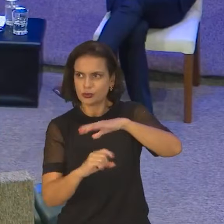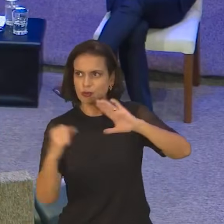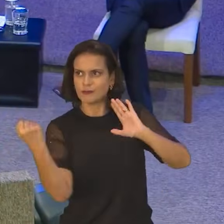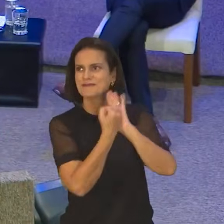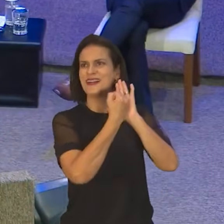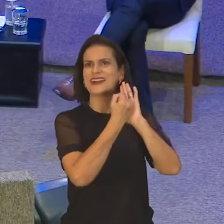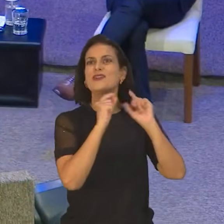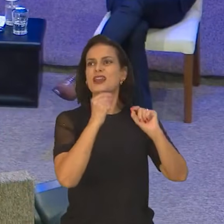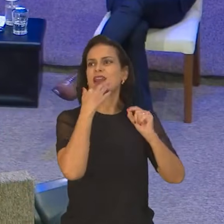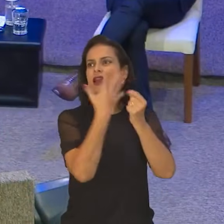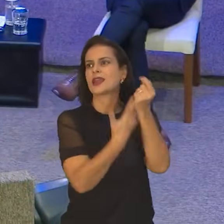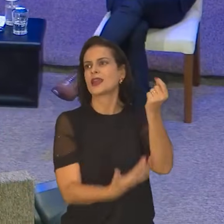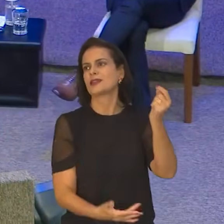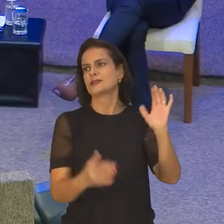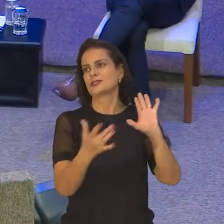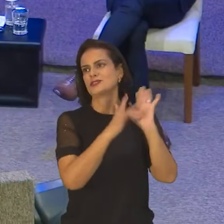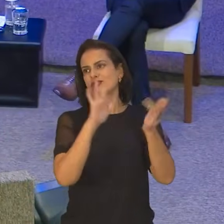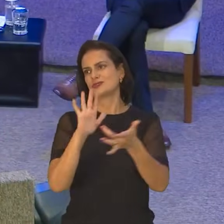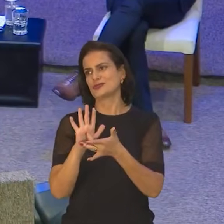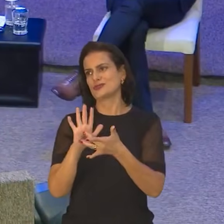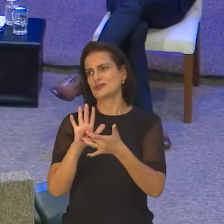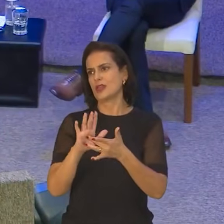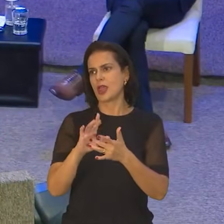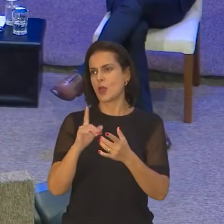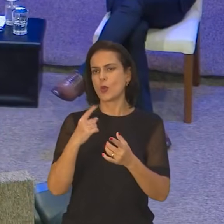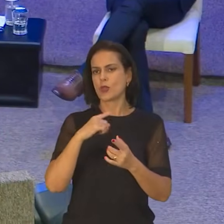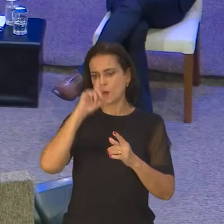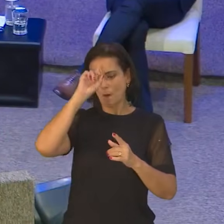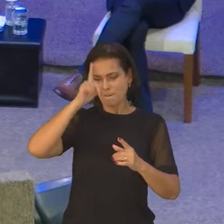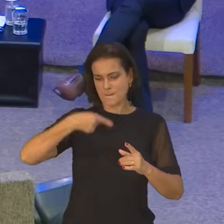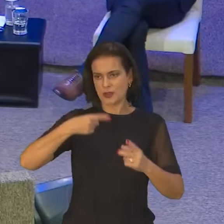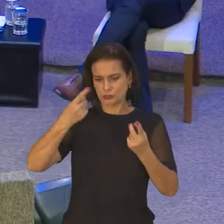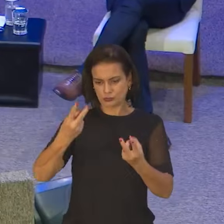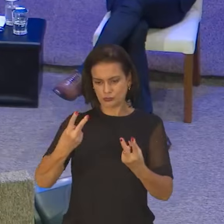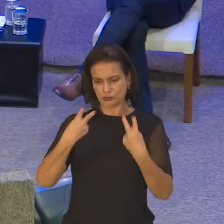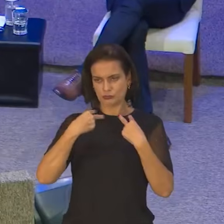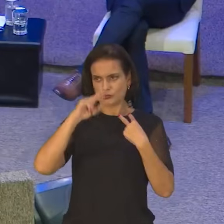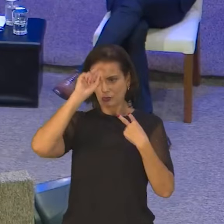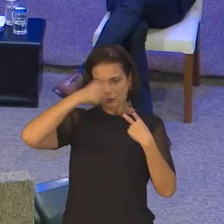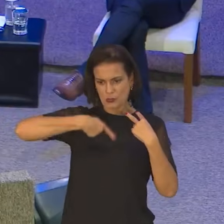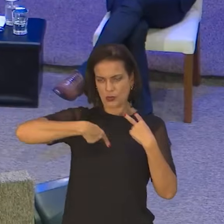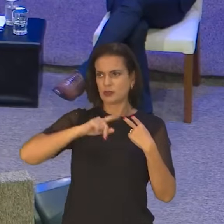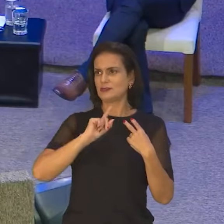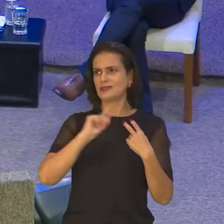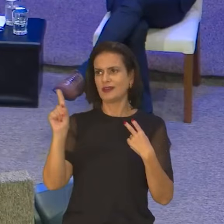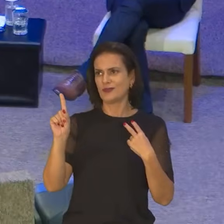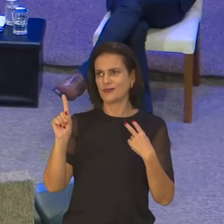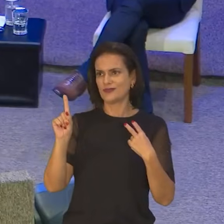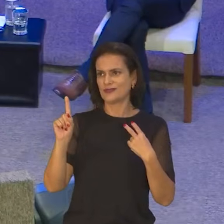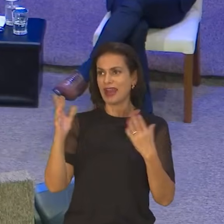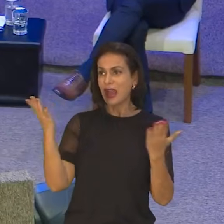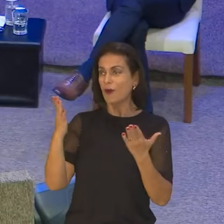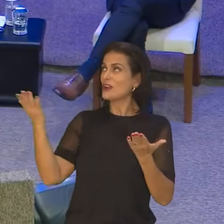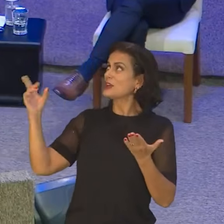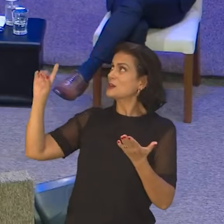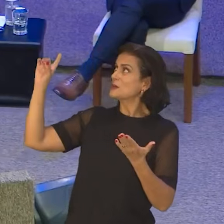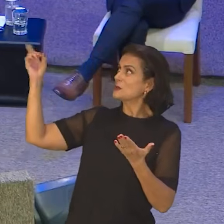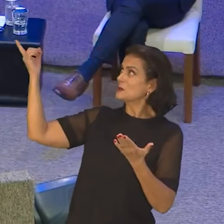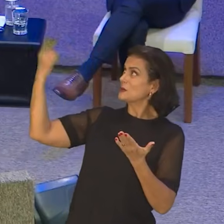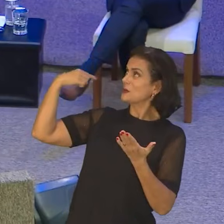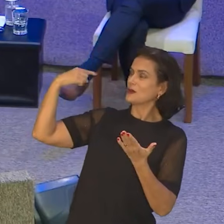graça. Você não é o dono de si mesmo. Você não é mais o você mesmo. Você teve um